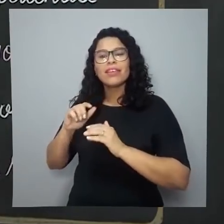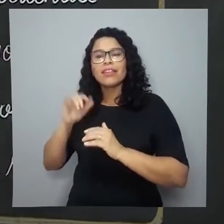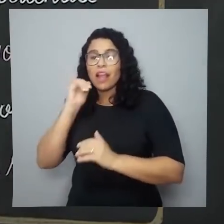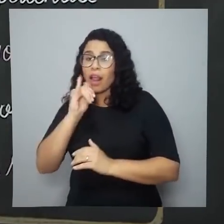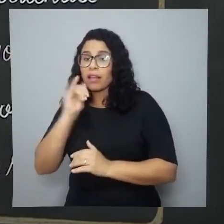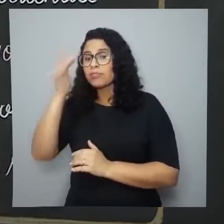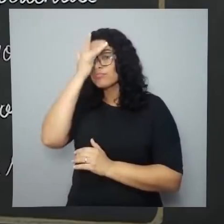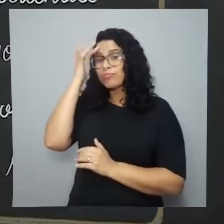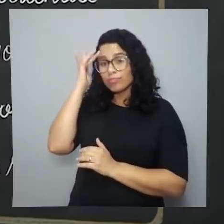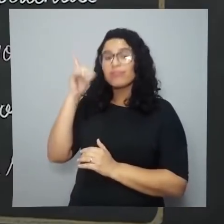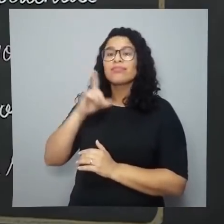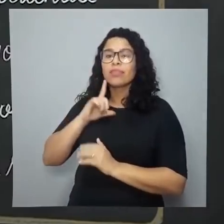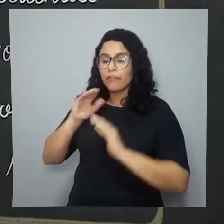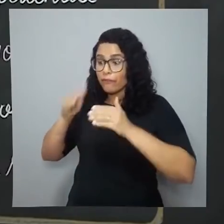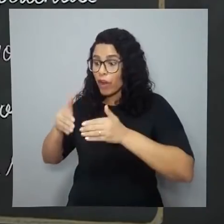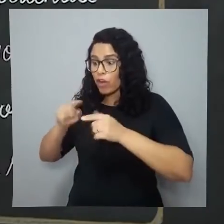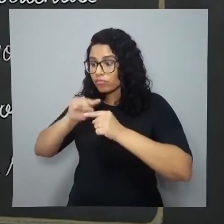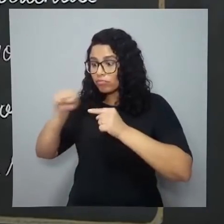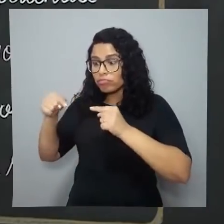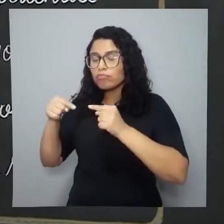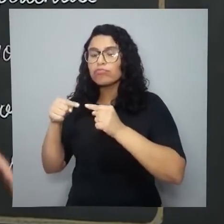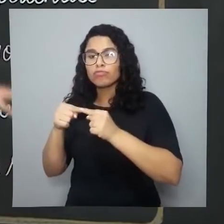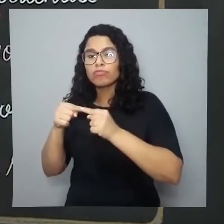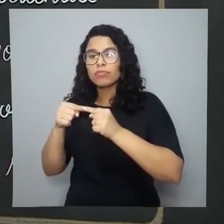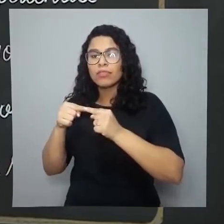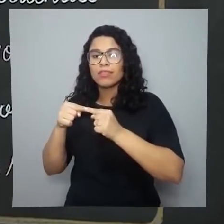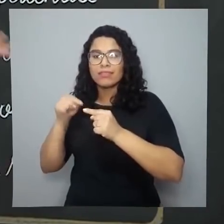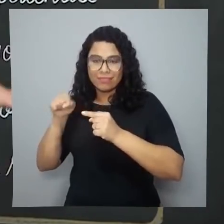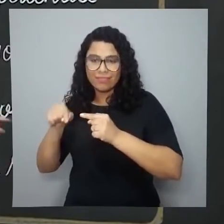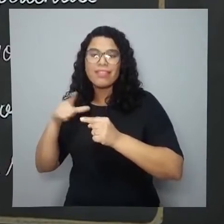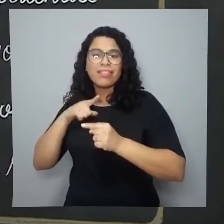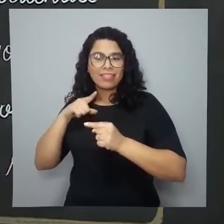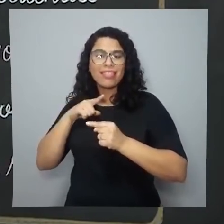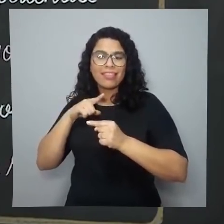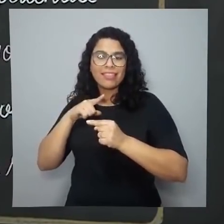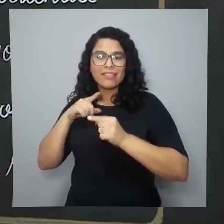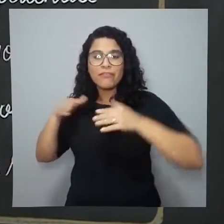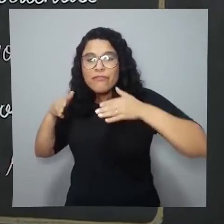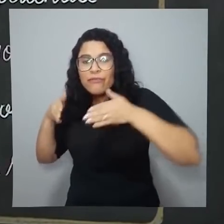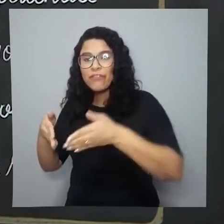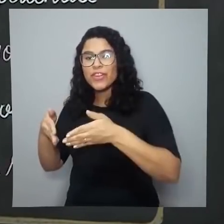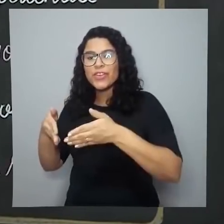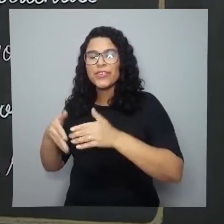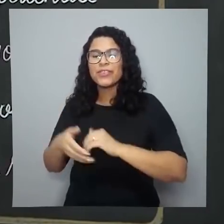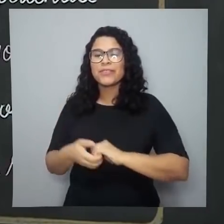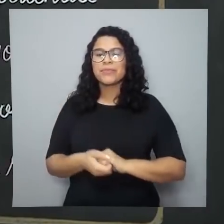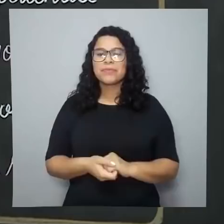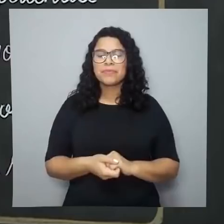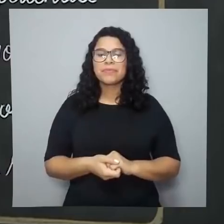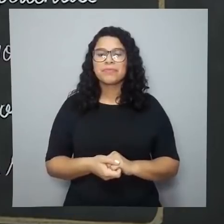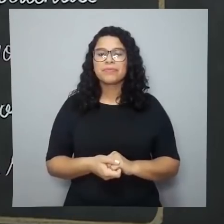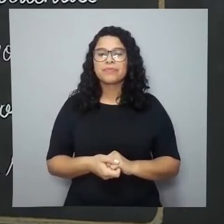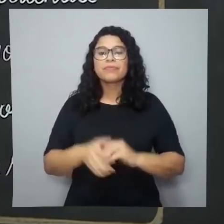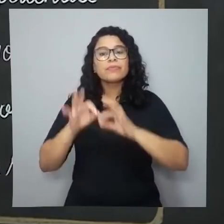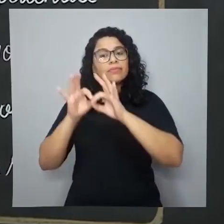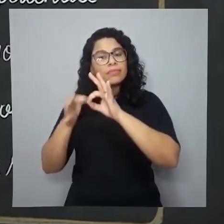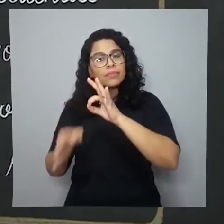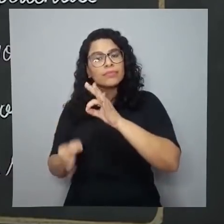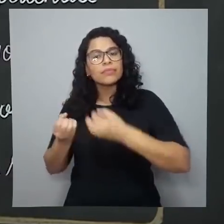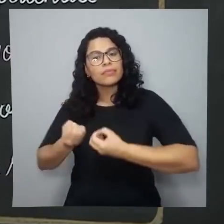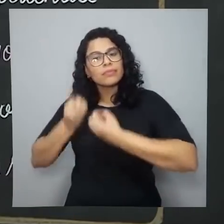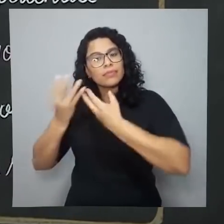tem uma nota muito forte no campo da subjetividade, o diário vai caminhar muito no campo da objetividade, da descrição